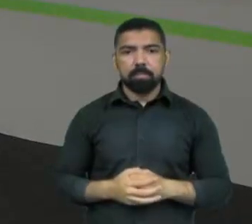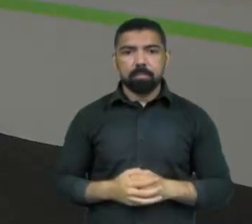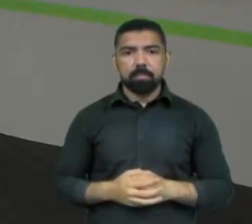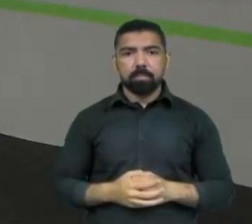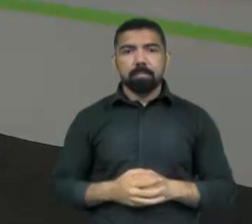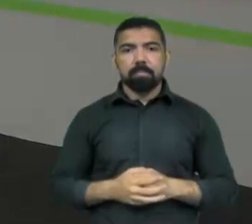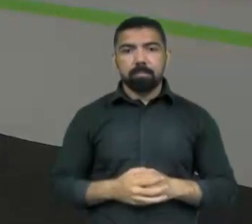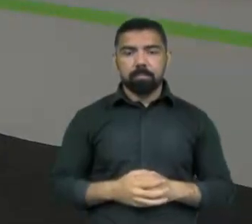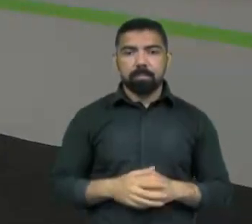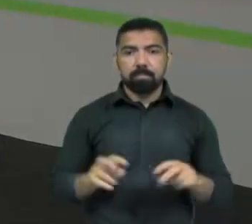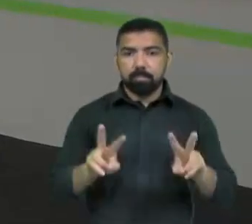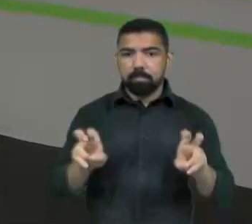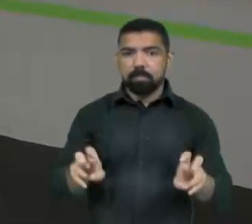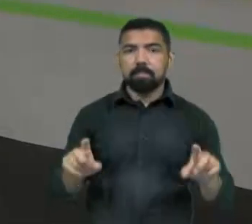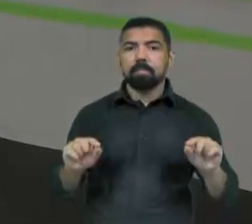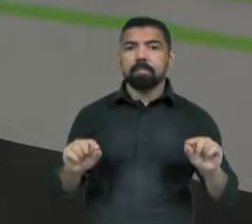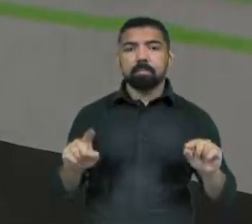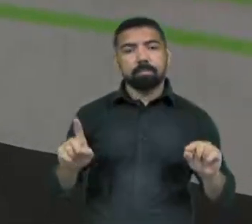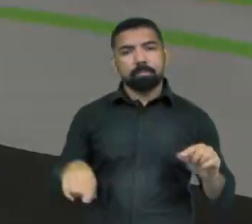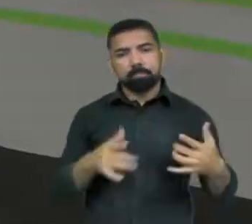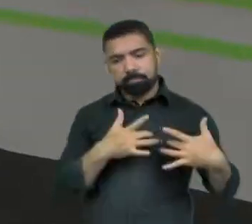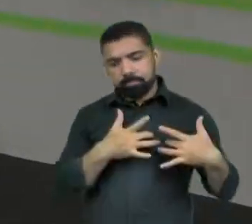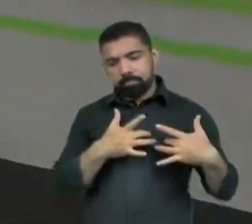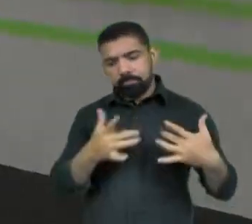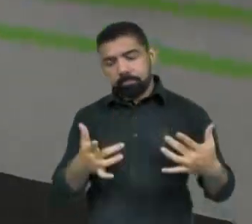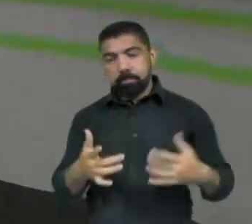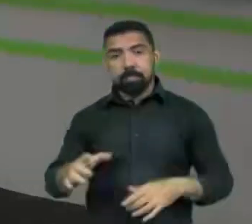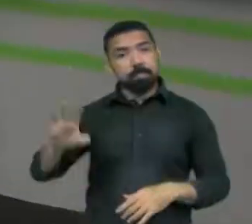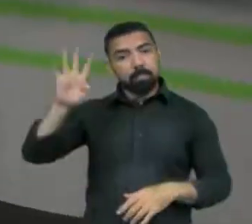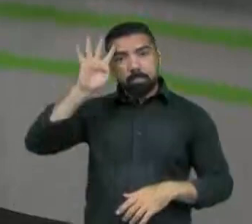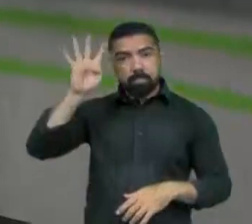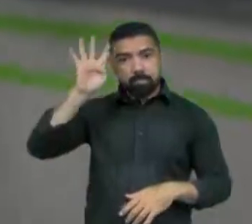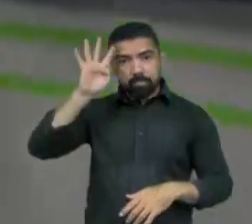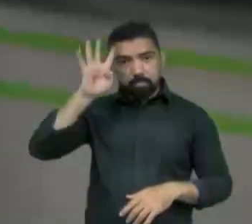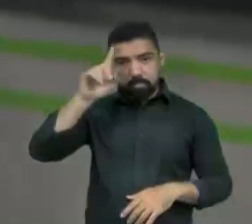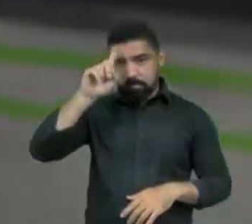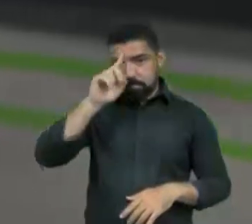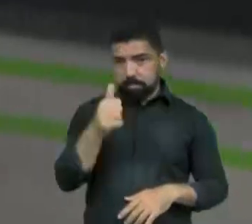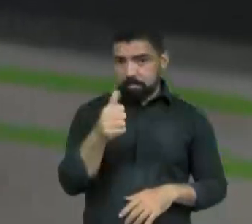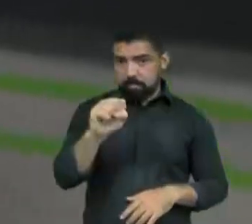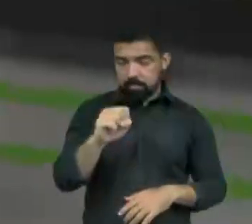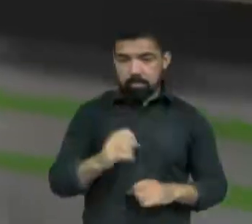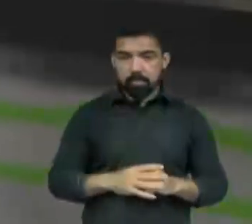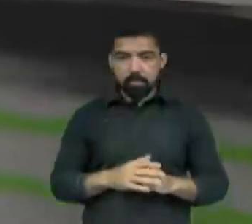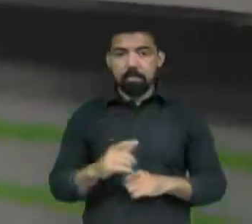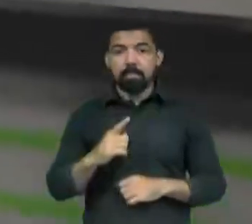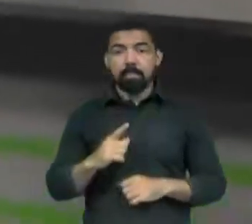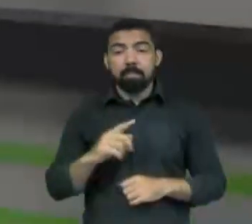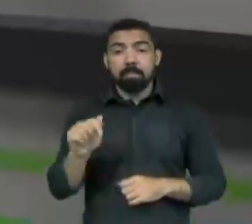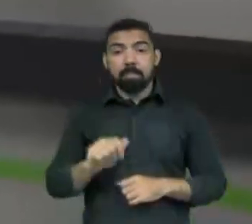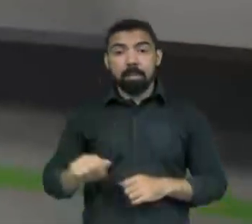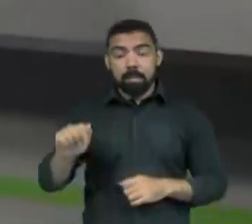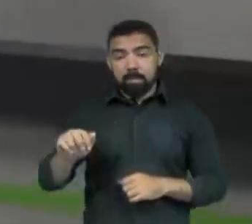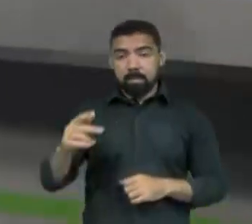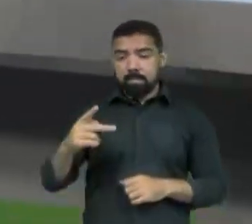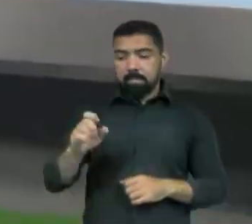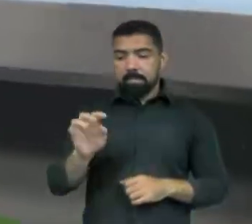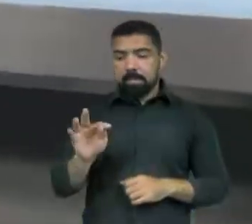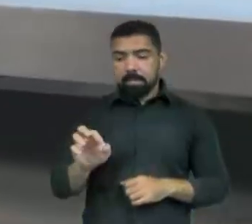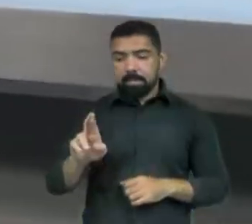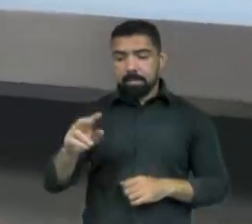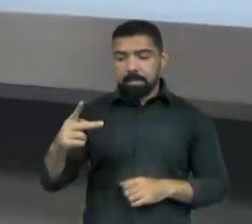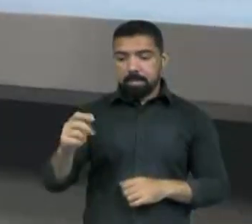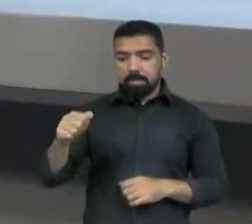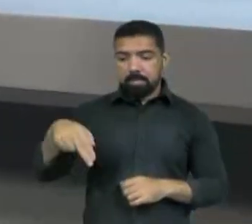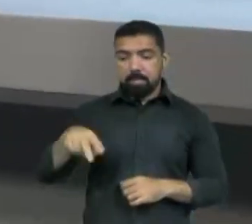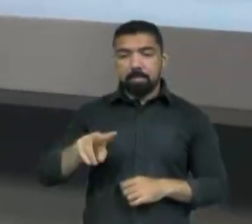O assunto agora é solidariedade. Nesta quarta-feira, dia 18, a Associação Peter Pan irá promover o terceiro